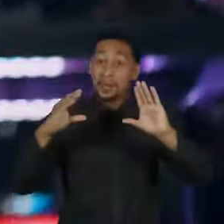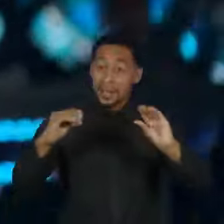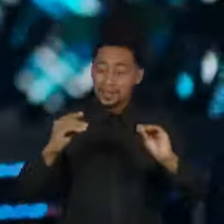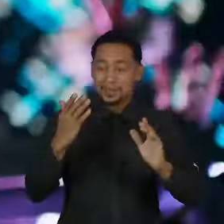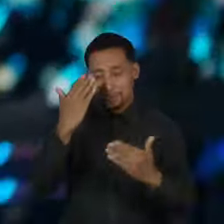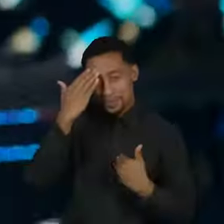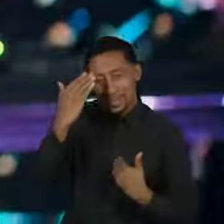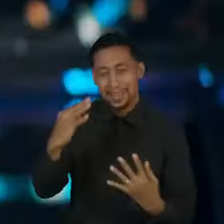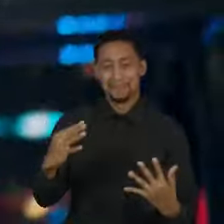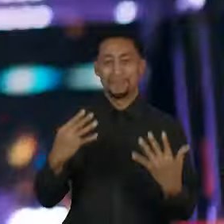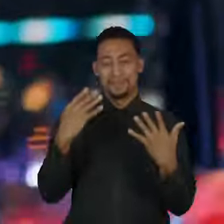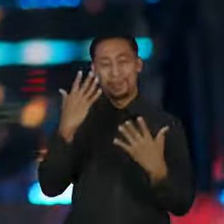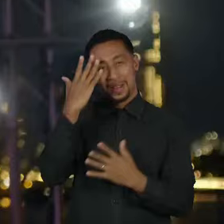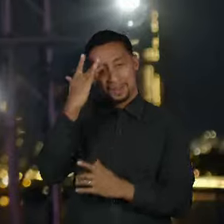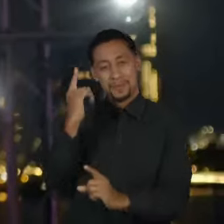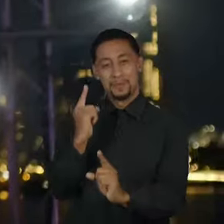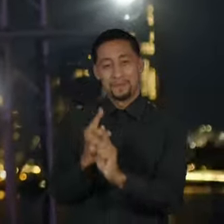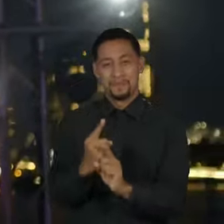amanhã.